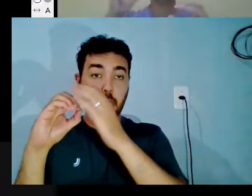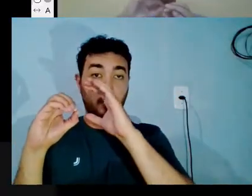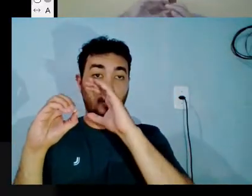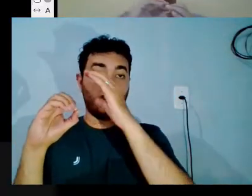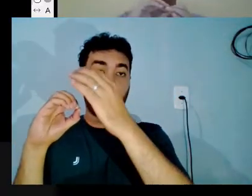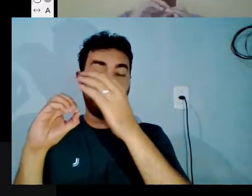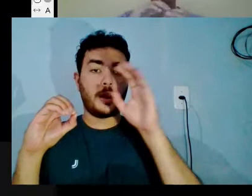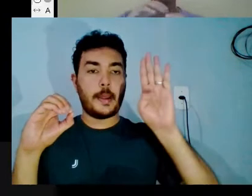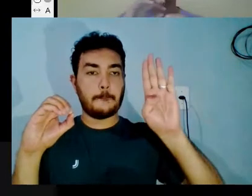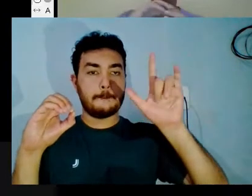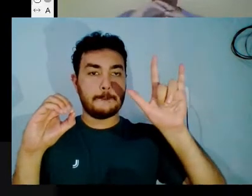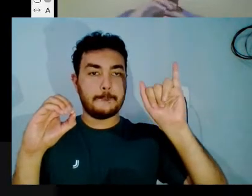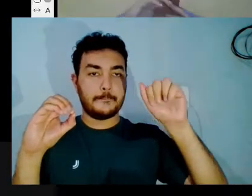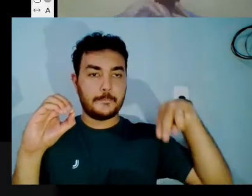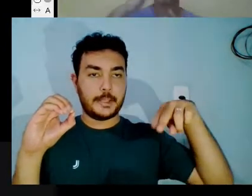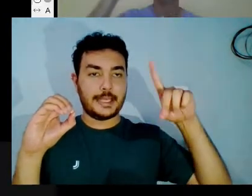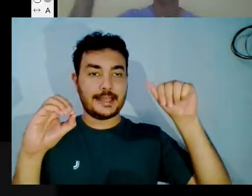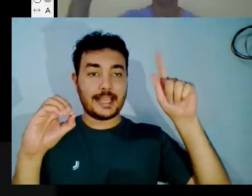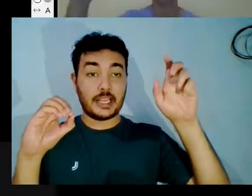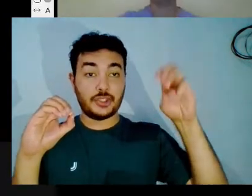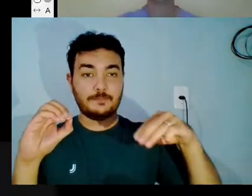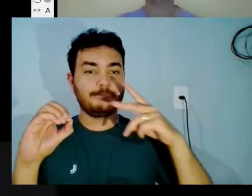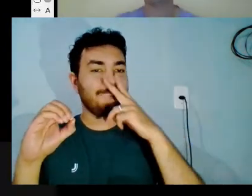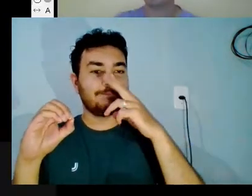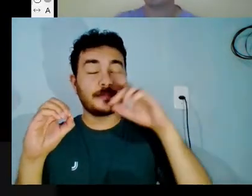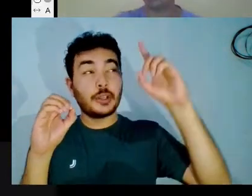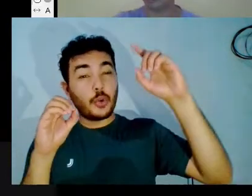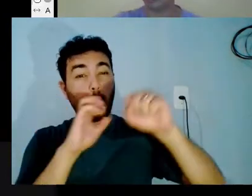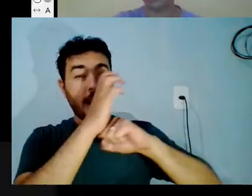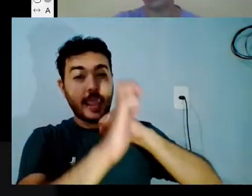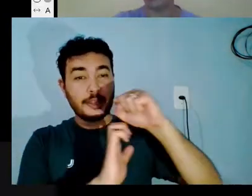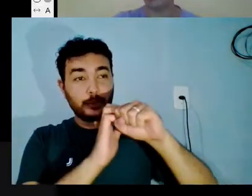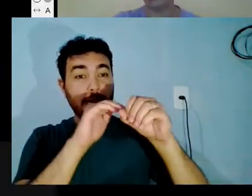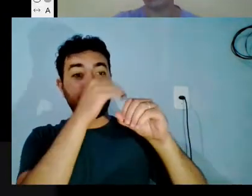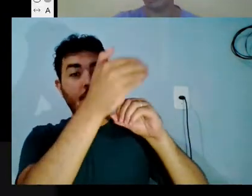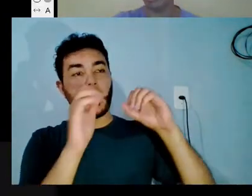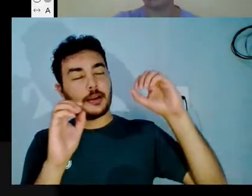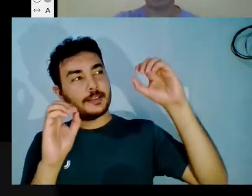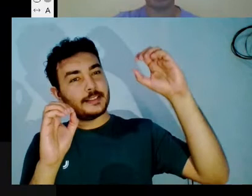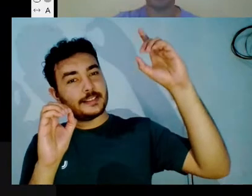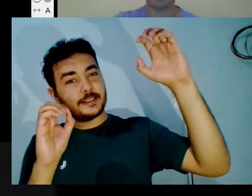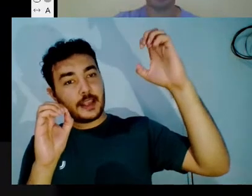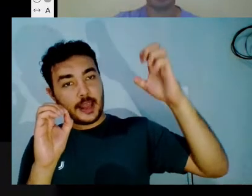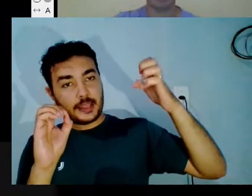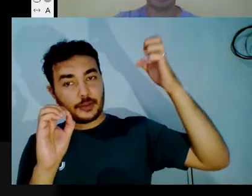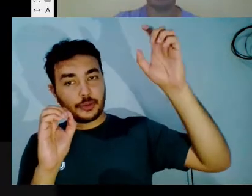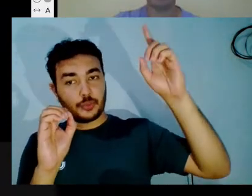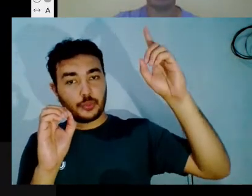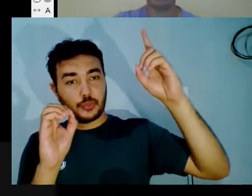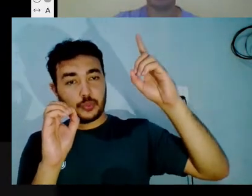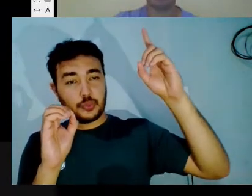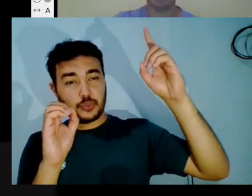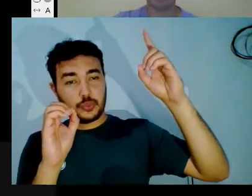impedindo o núcleo, as cargas positivas, de atraírem fortemente o elétron mais externo, né? Que é o quê? Que é este elétron aqui, ó. É